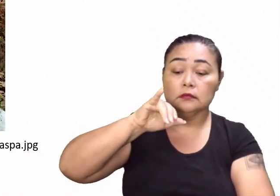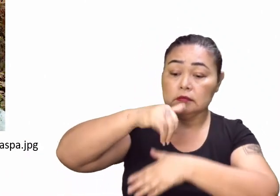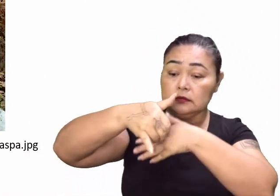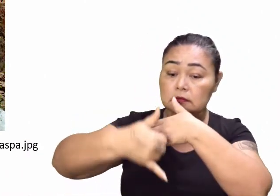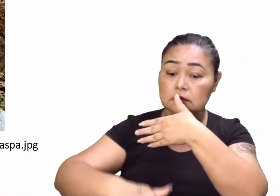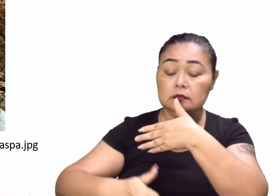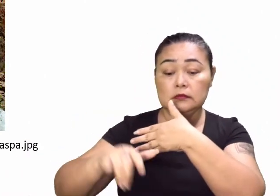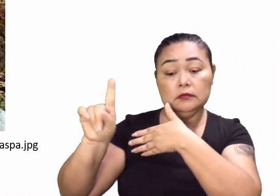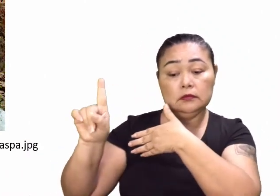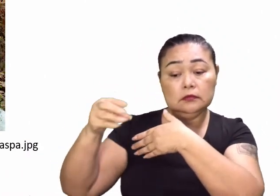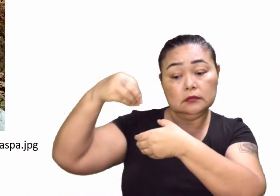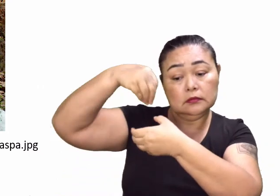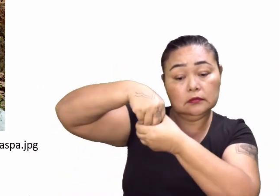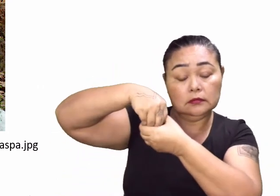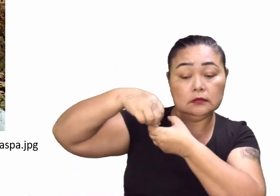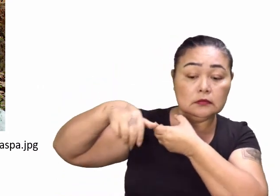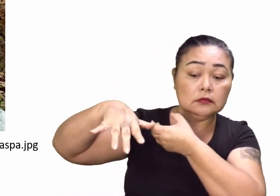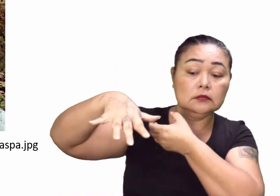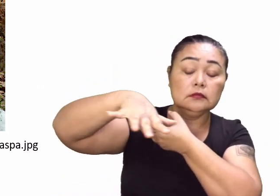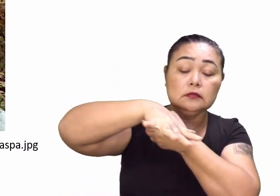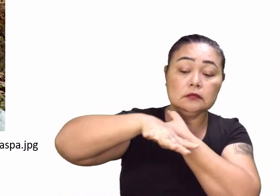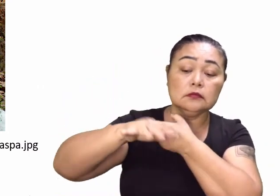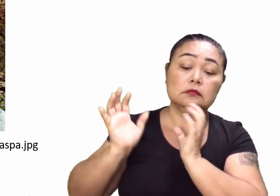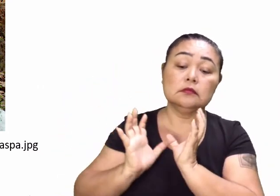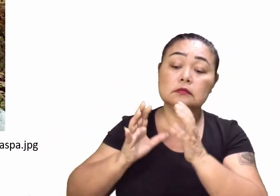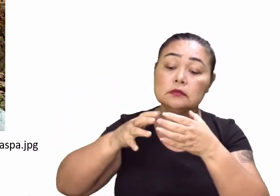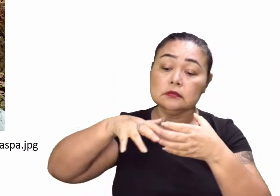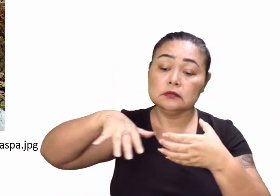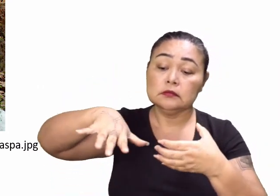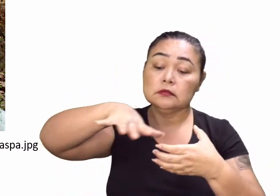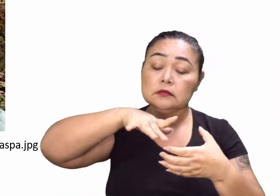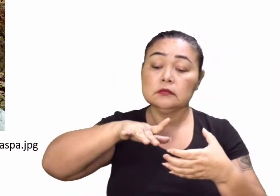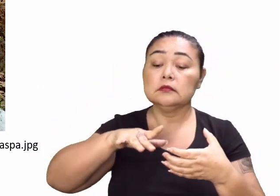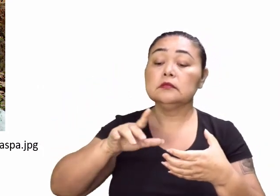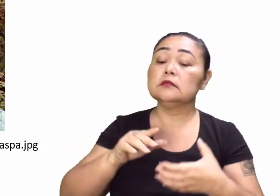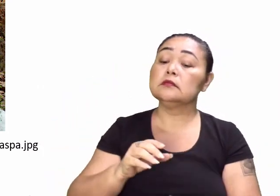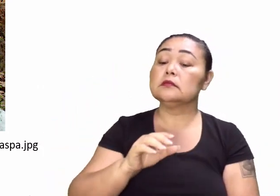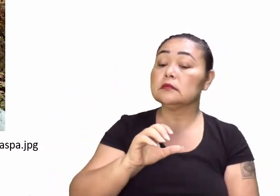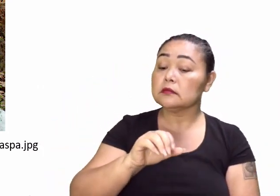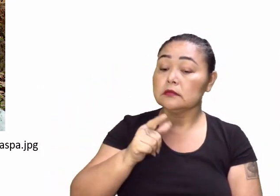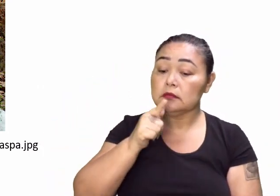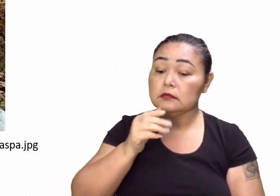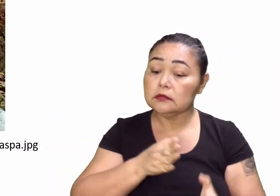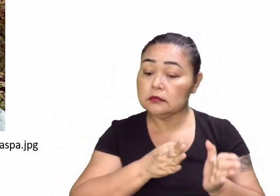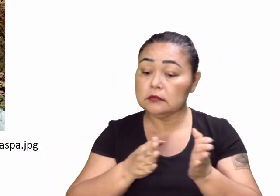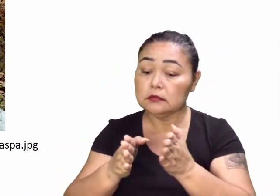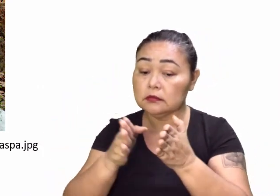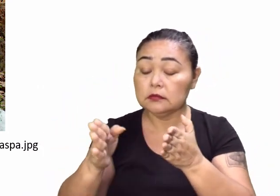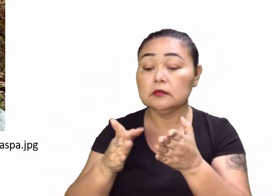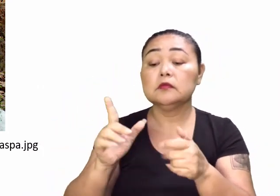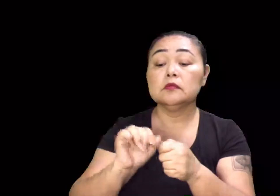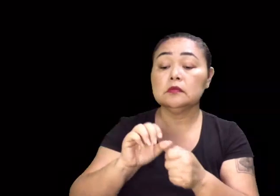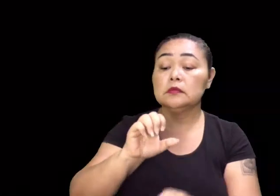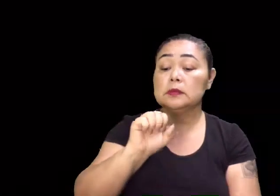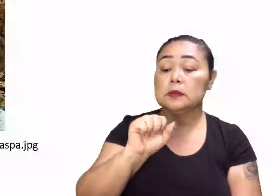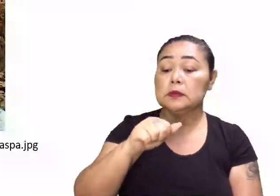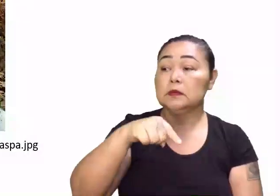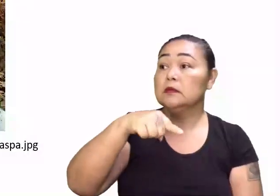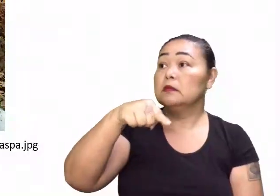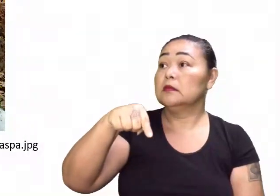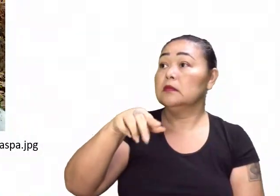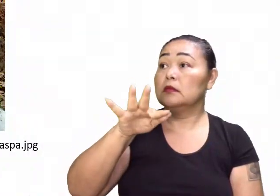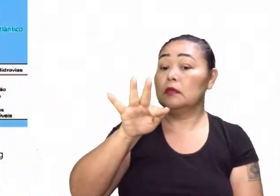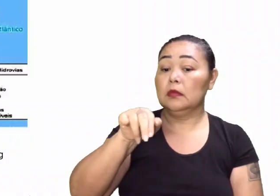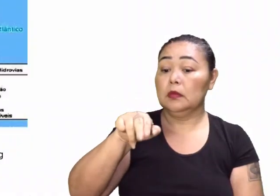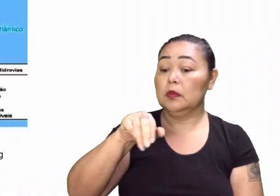né? Dentro aí da bacia hidrográfica do Rio São Francisco. Por causa dessas correntezas. Exato.